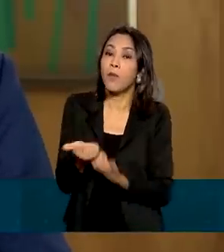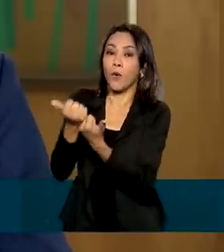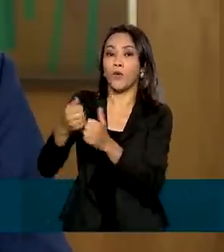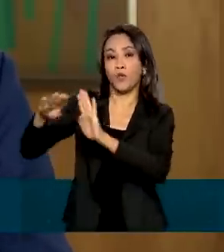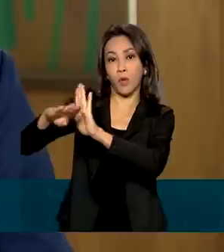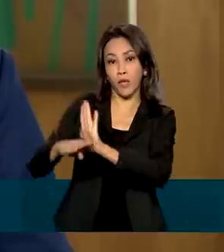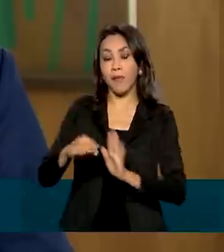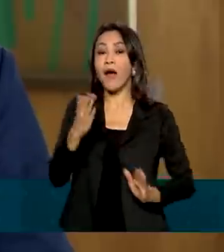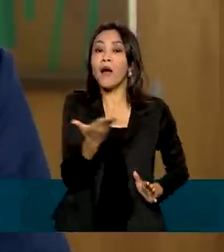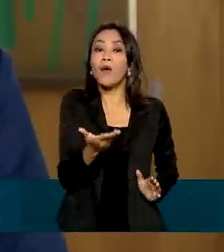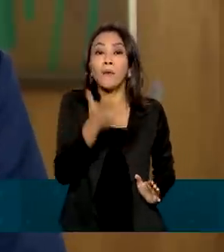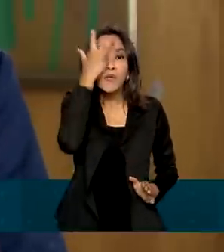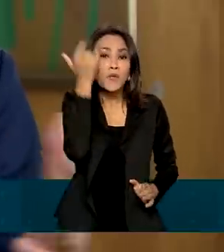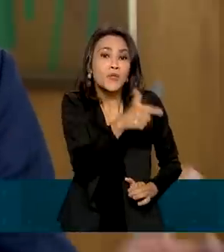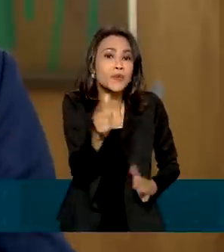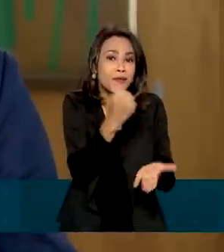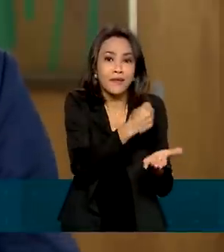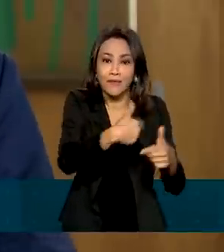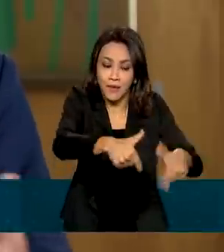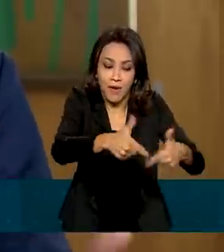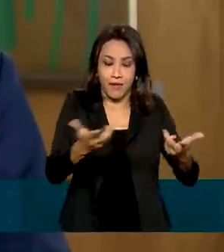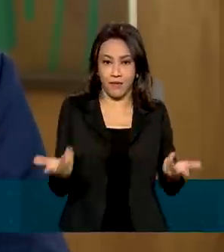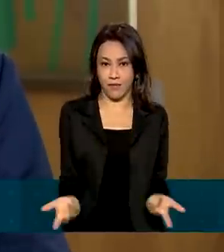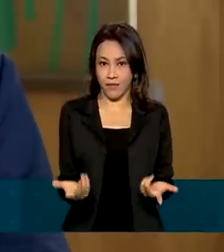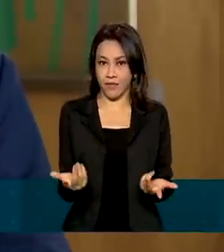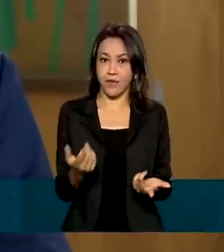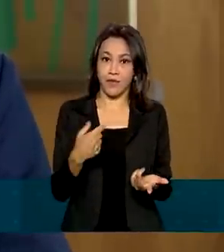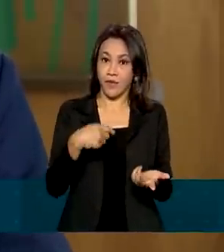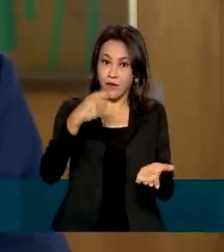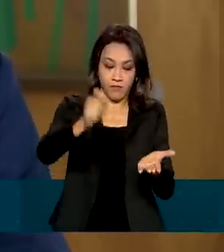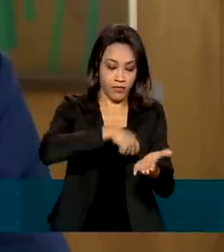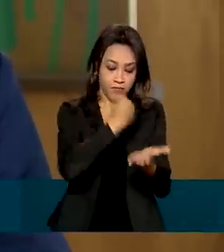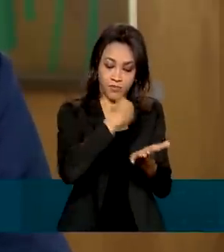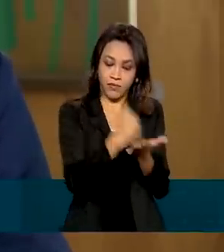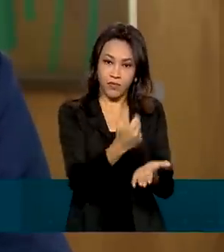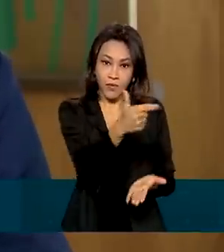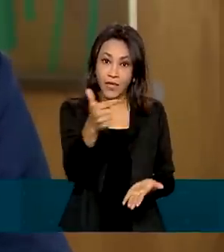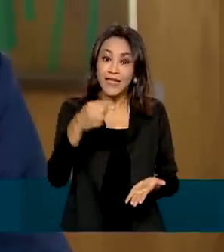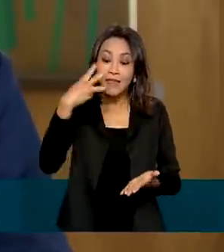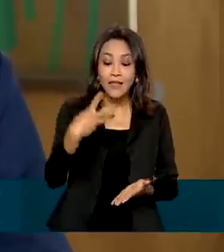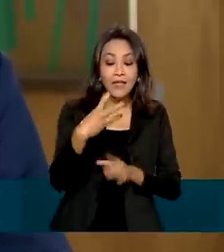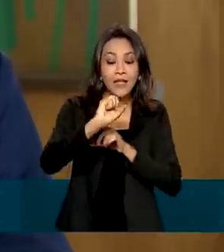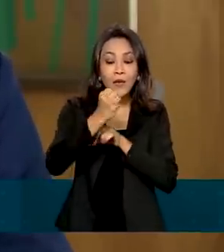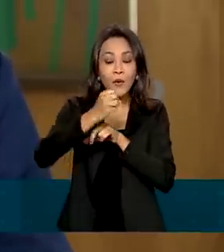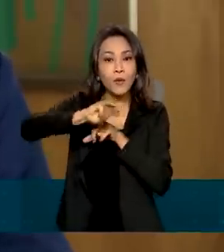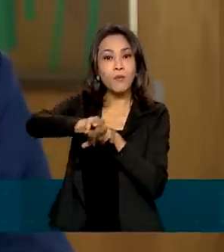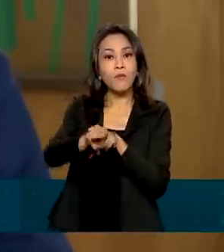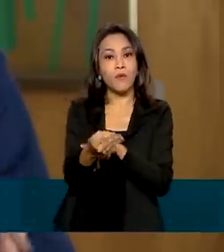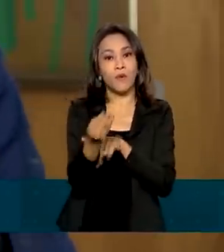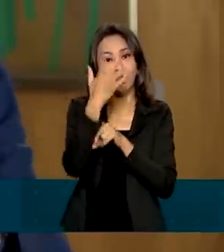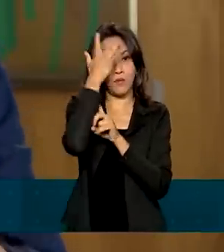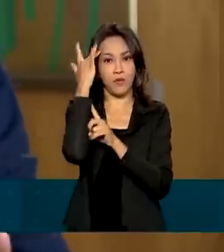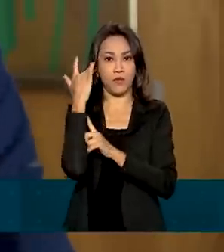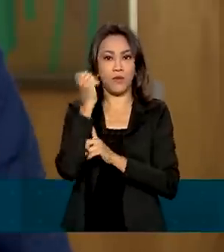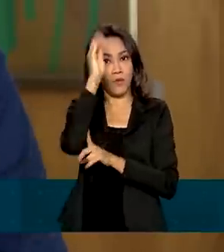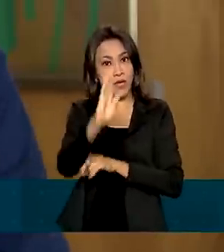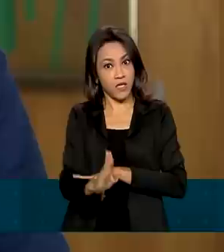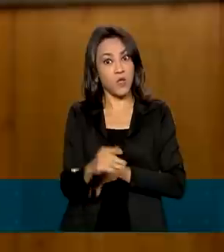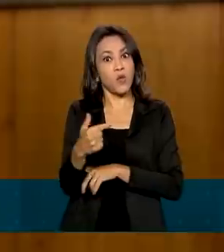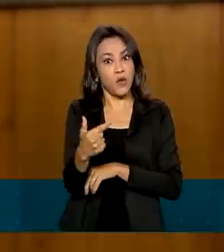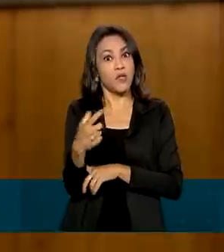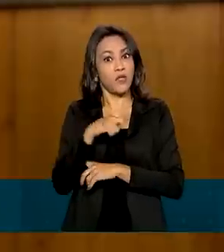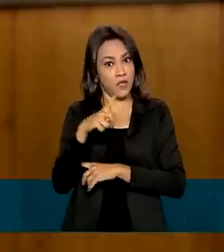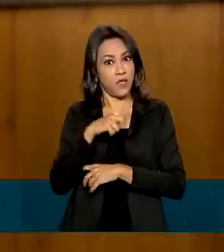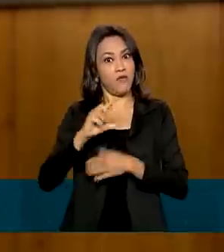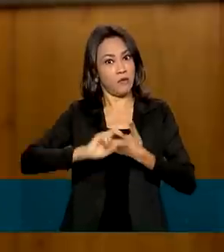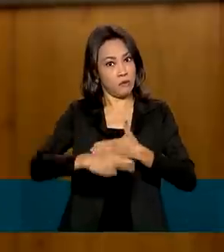informais, que eram, segundo levantamentos nossos, em torno de 38 milhões de pessoas no Brasil, foram duramente atingidos.